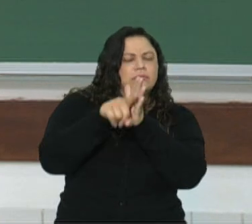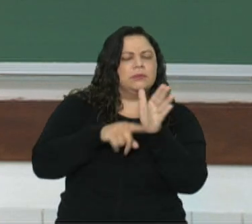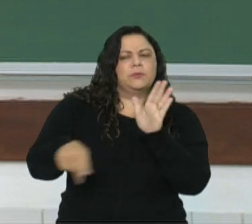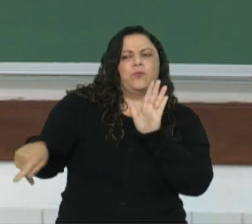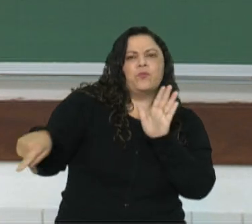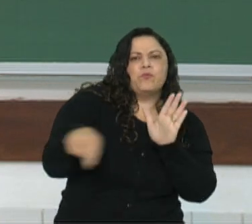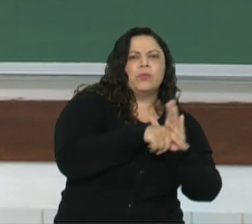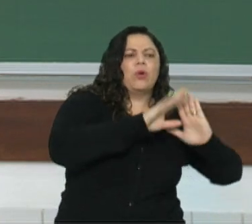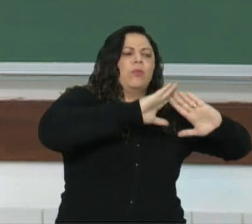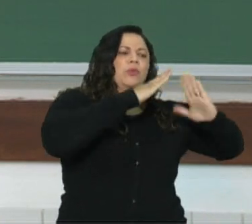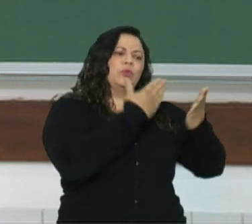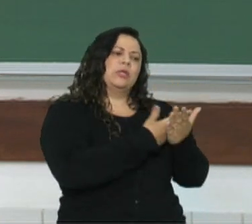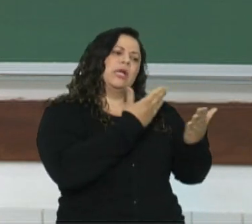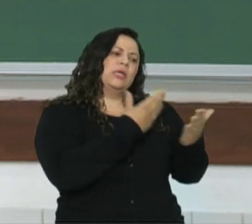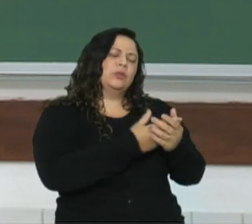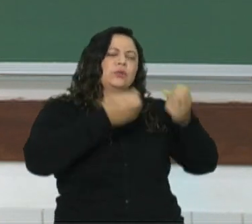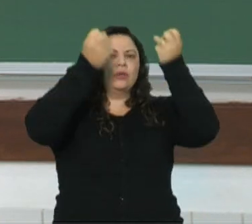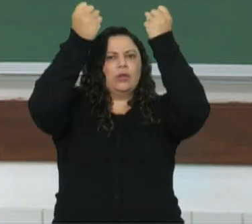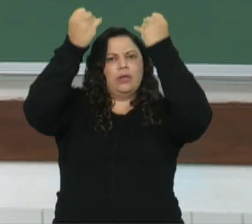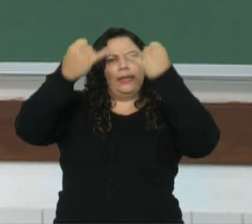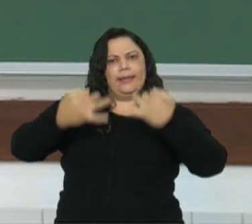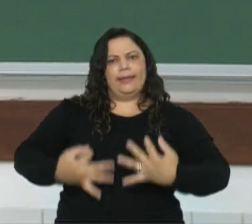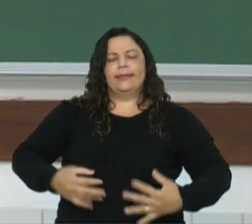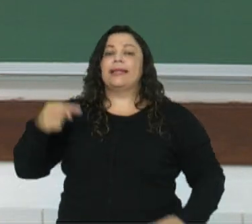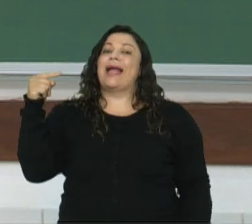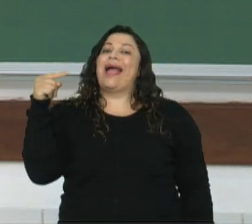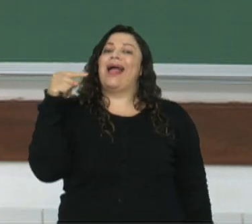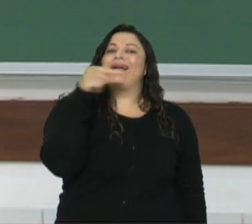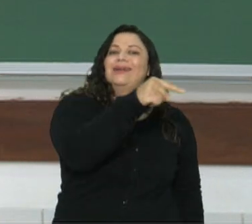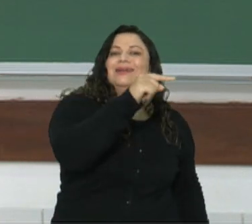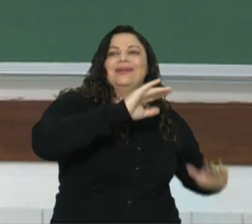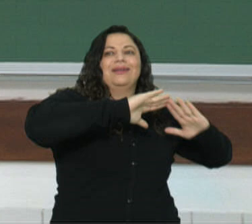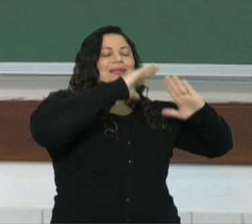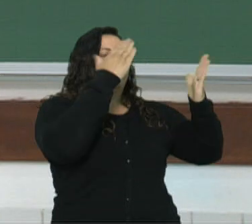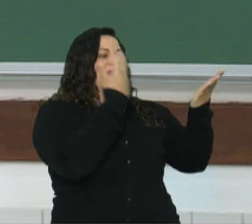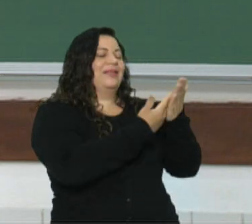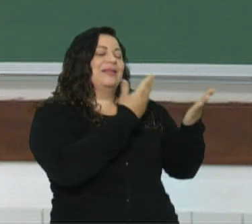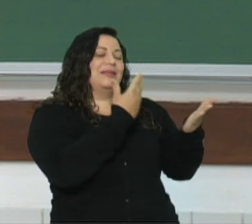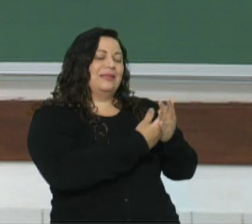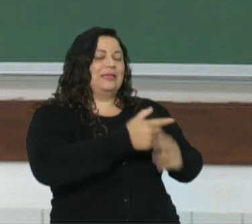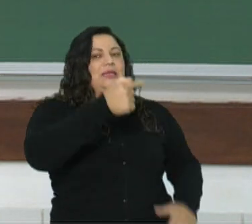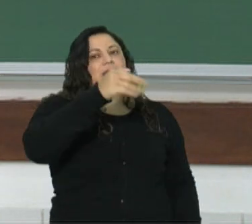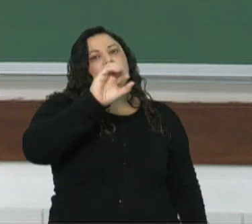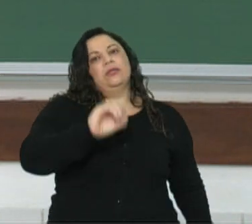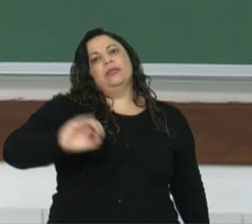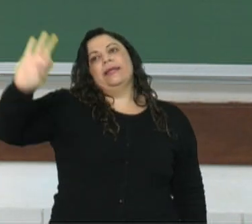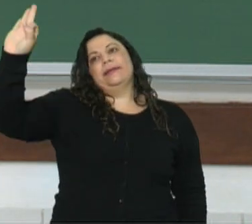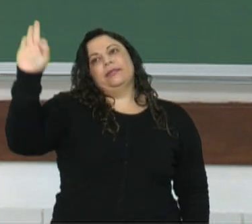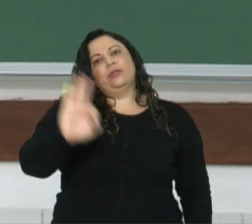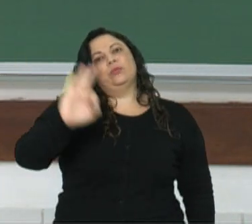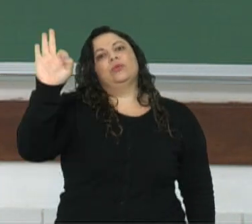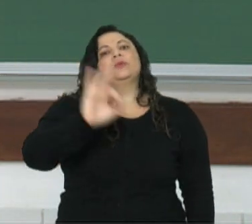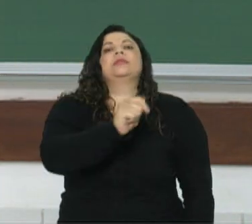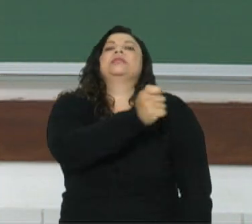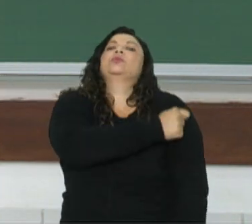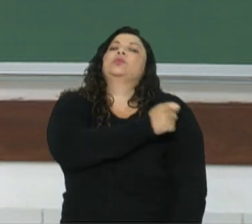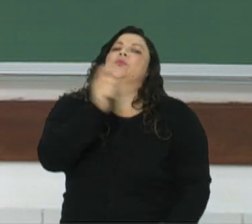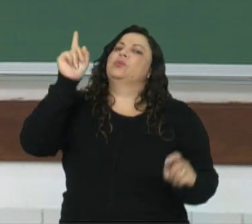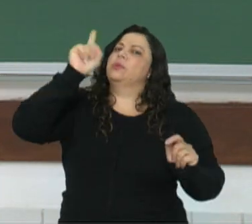dizer claramente, nessa escola, 70% dos alunos são